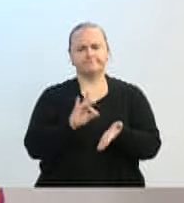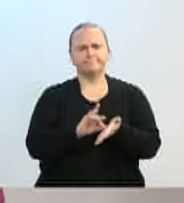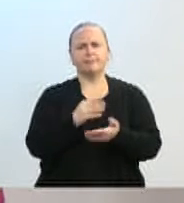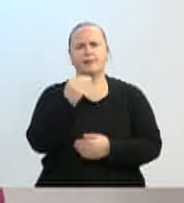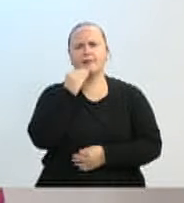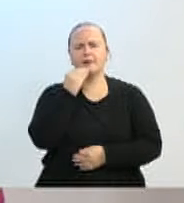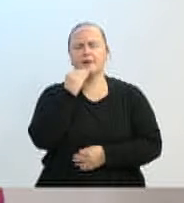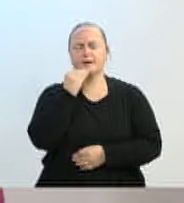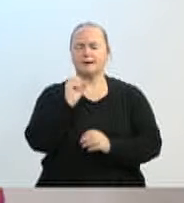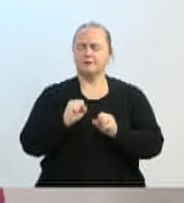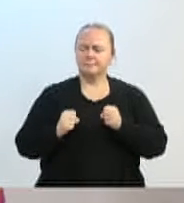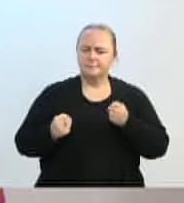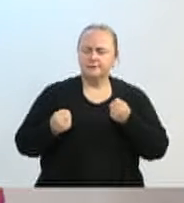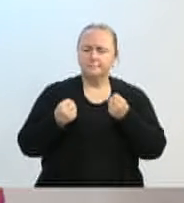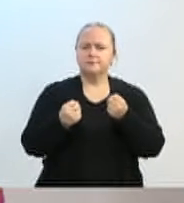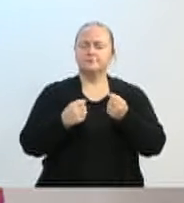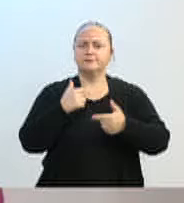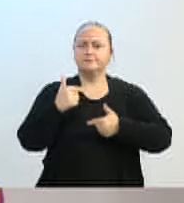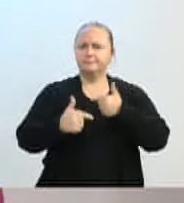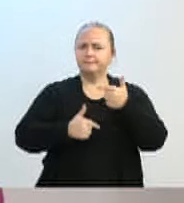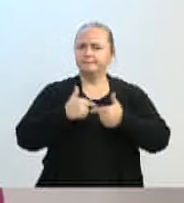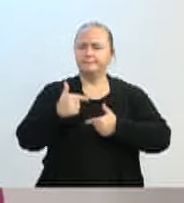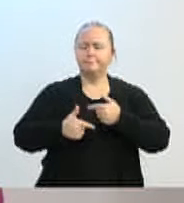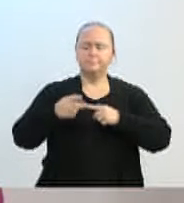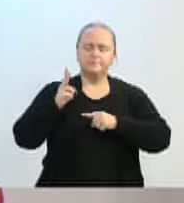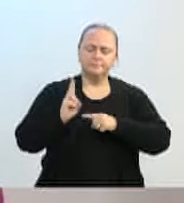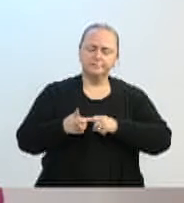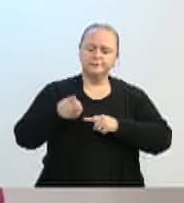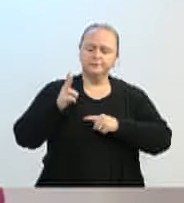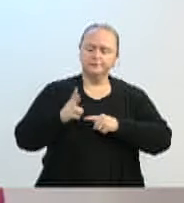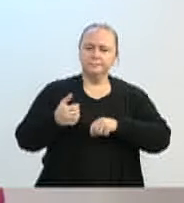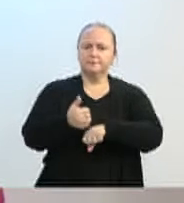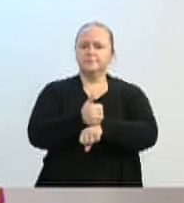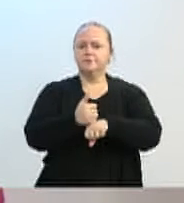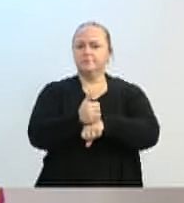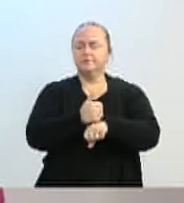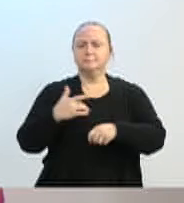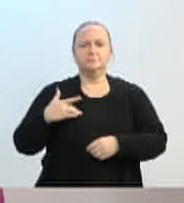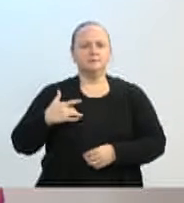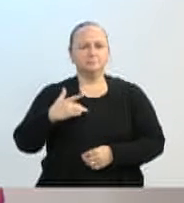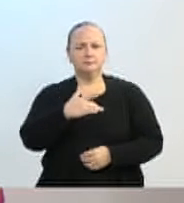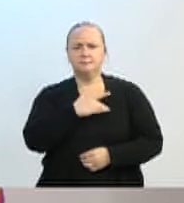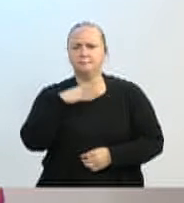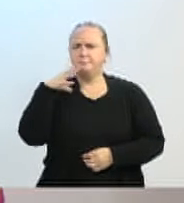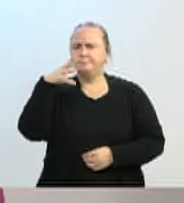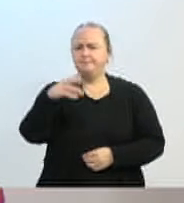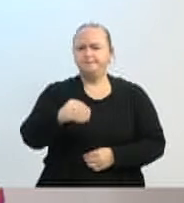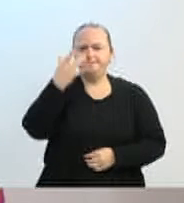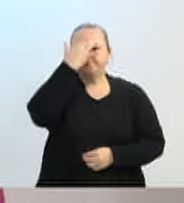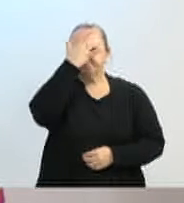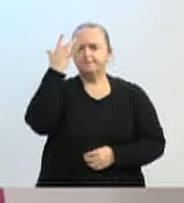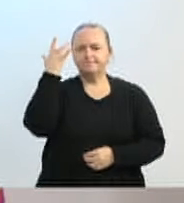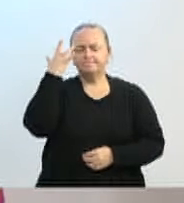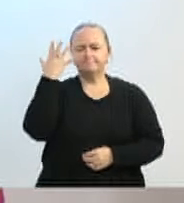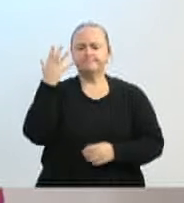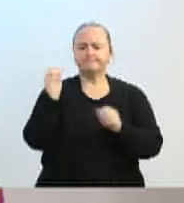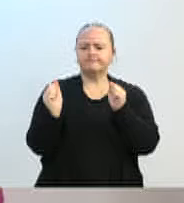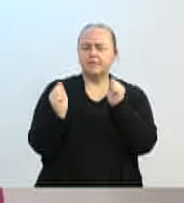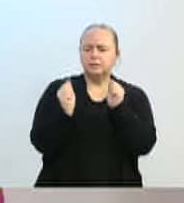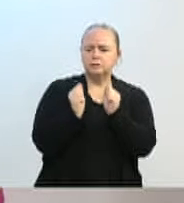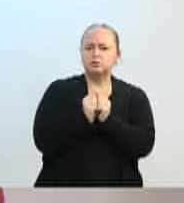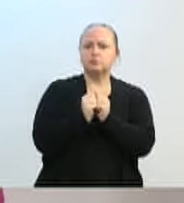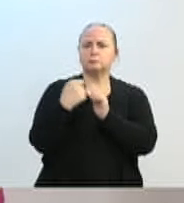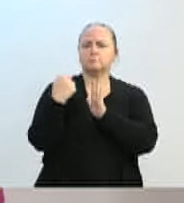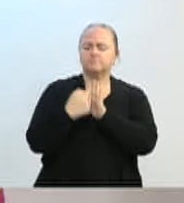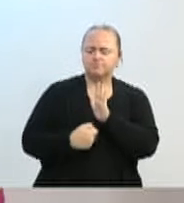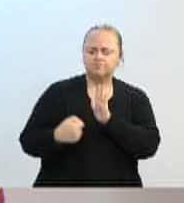e trabalho contínuo dos profissionais de saúde, de todos que se envolveram e se envolvem ainda no combate e